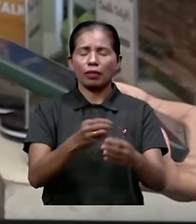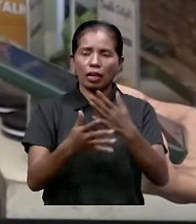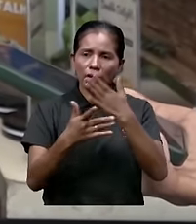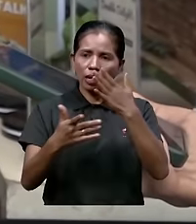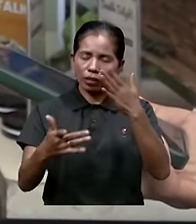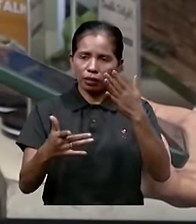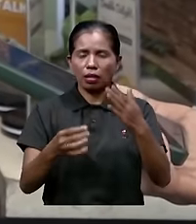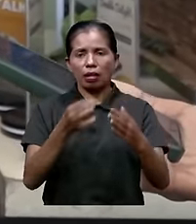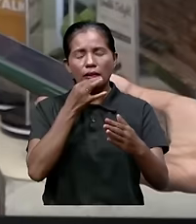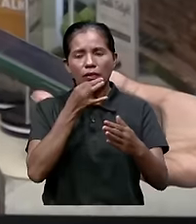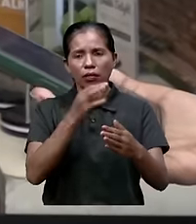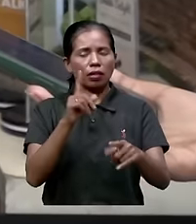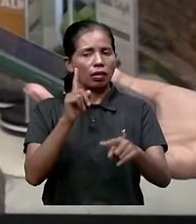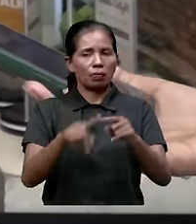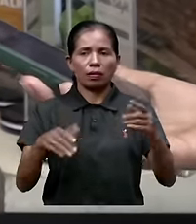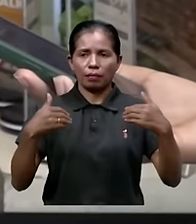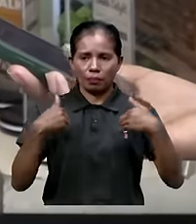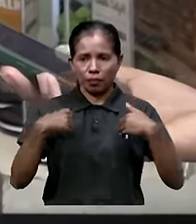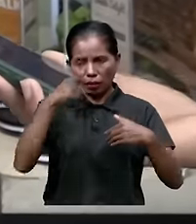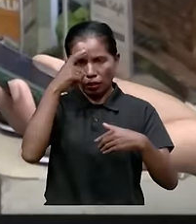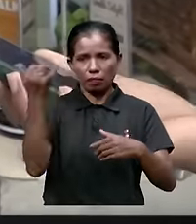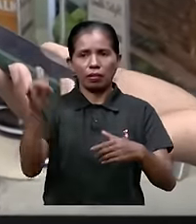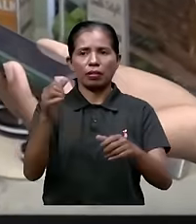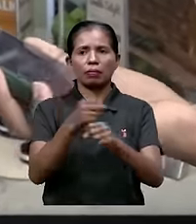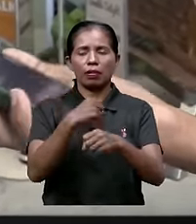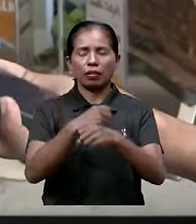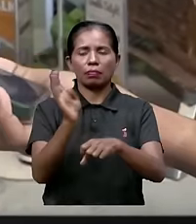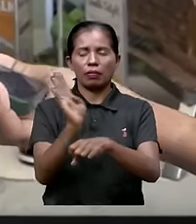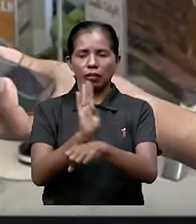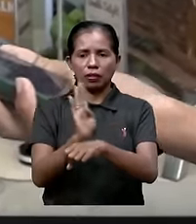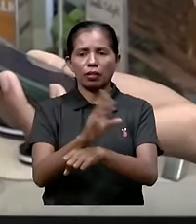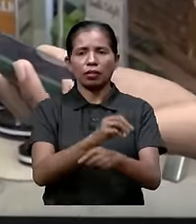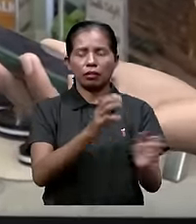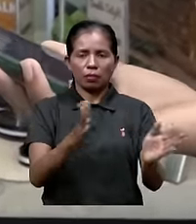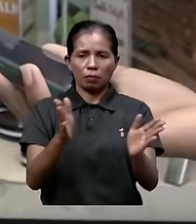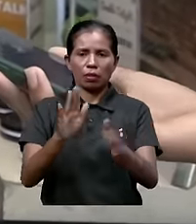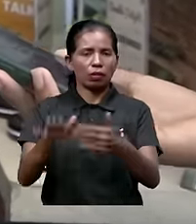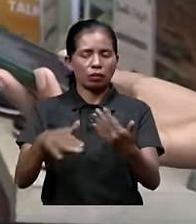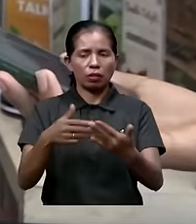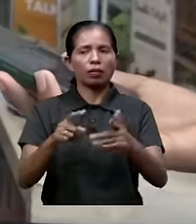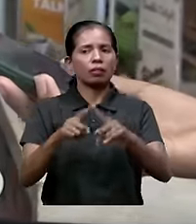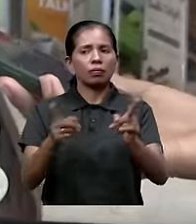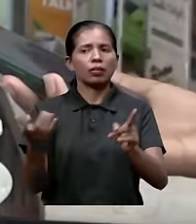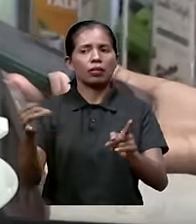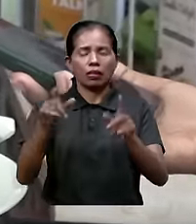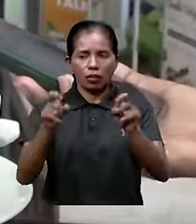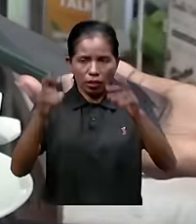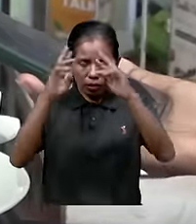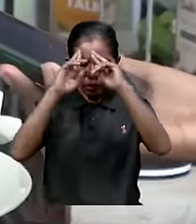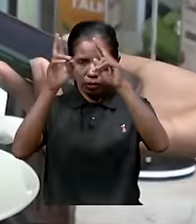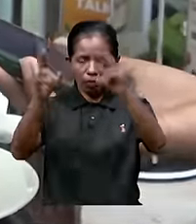ibo. Ida ne la bela acontece. Tamba sira bela halo negócio, sira bela halo prepara ba todo todo, mas be sira mos tem que respeita